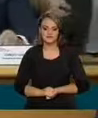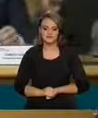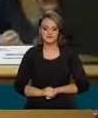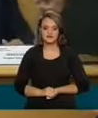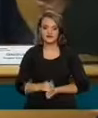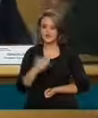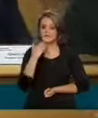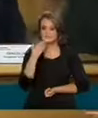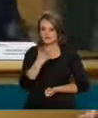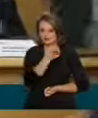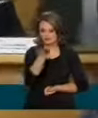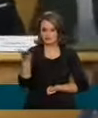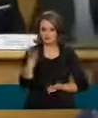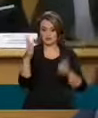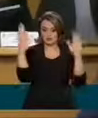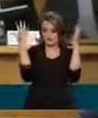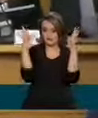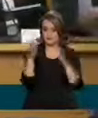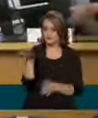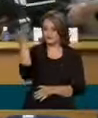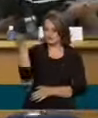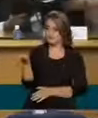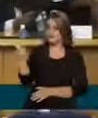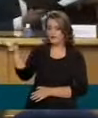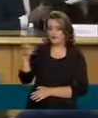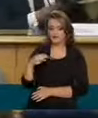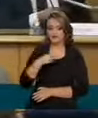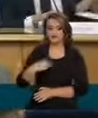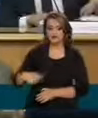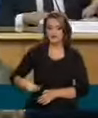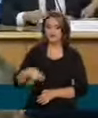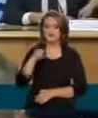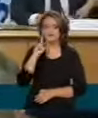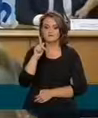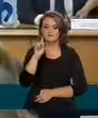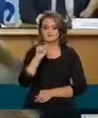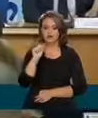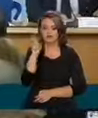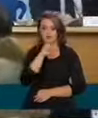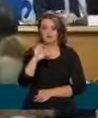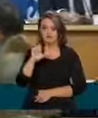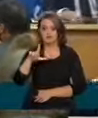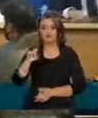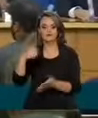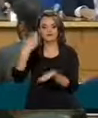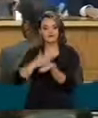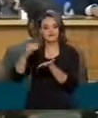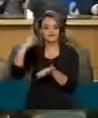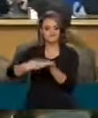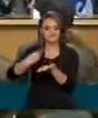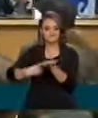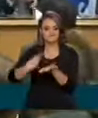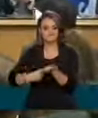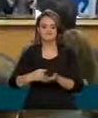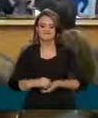e eu pediria também que aplaude se o ex-ministro plazuelo onde começou esse esse contrato